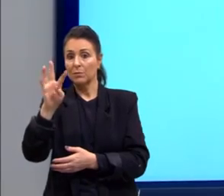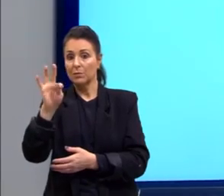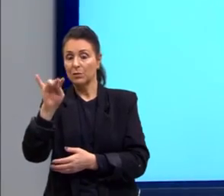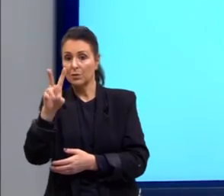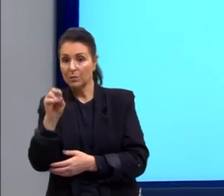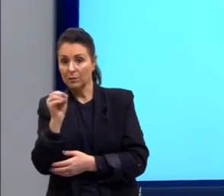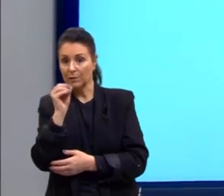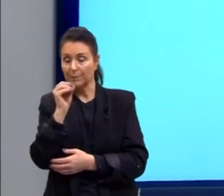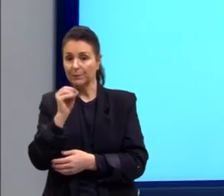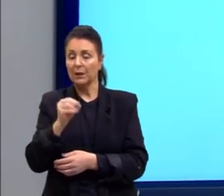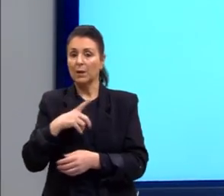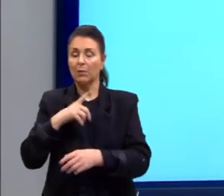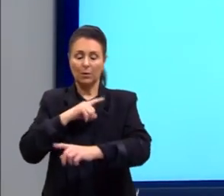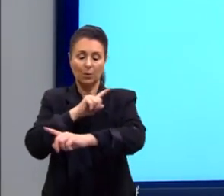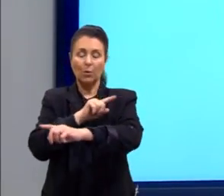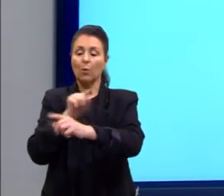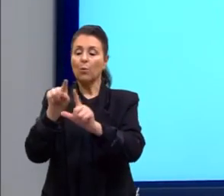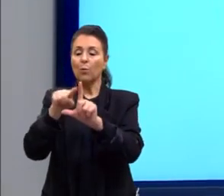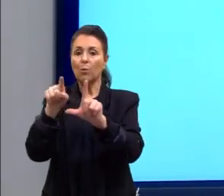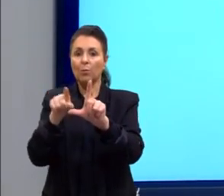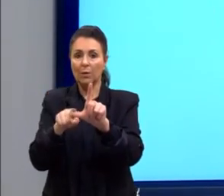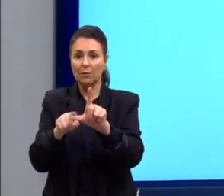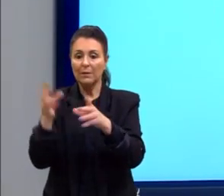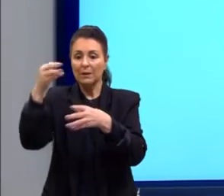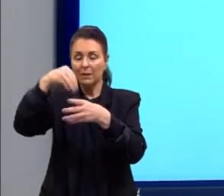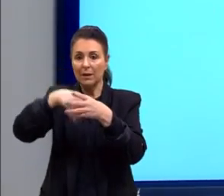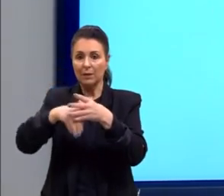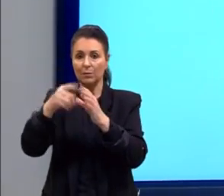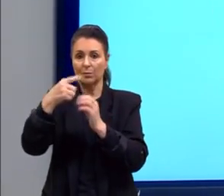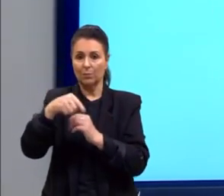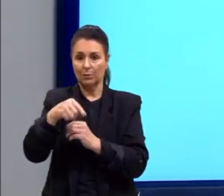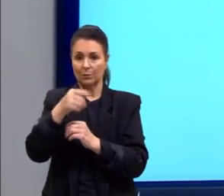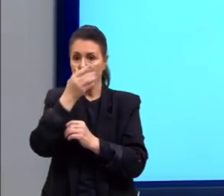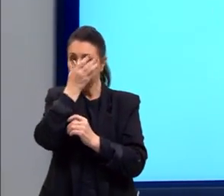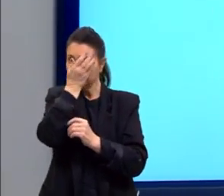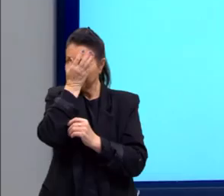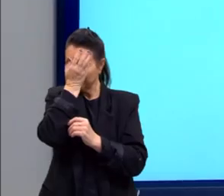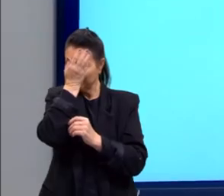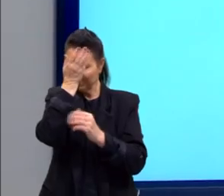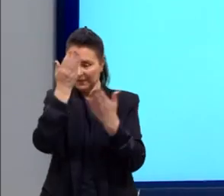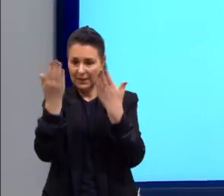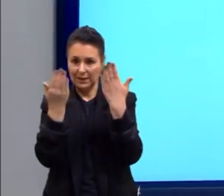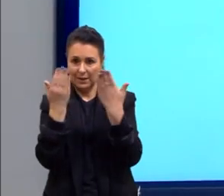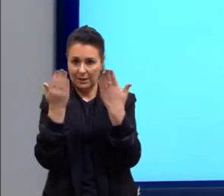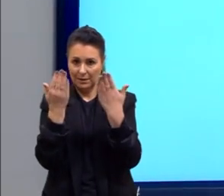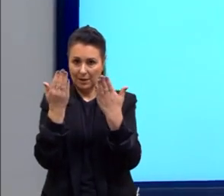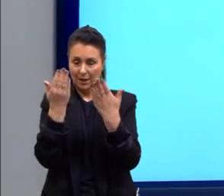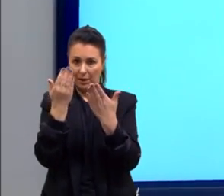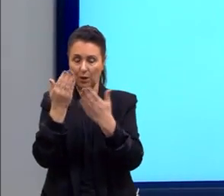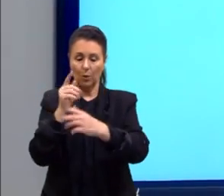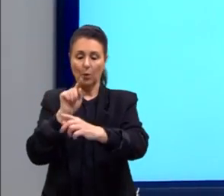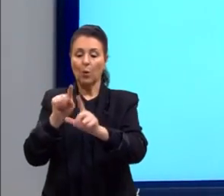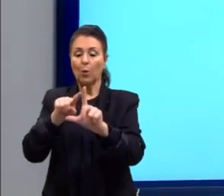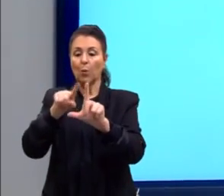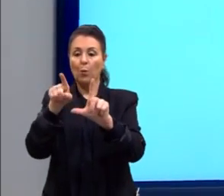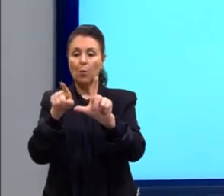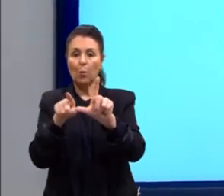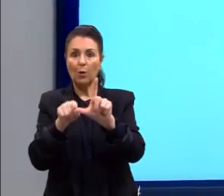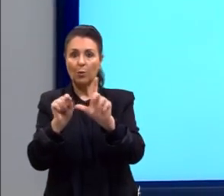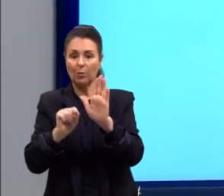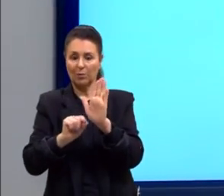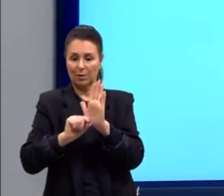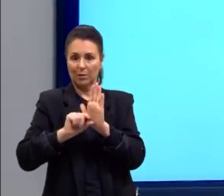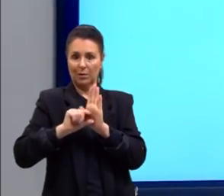né De certa forma um ângulo faz parte do outro então se nós analisarmos todo esse ângulo grandão aqui